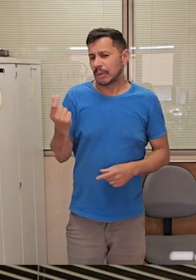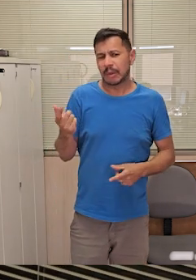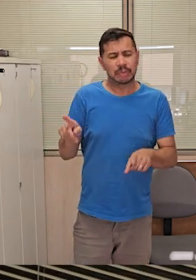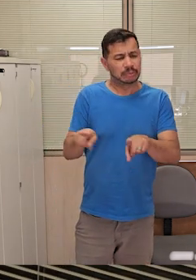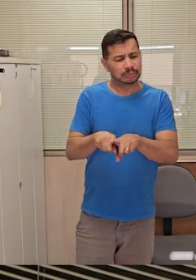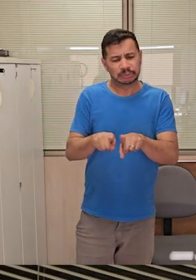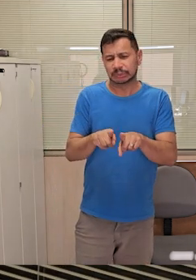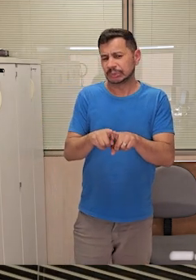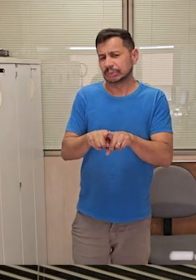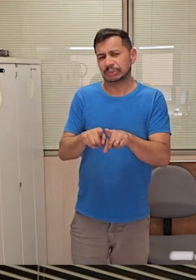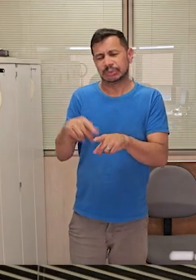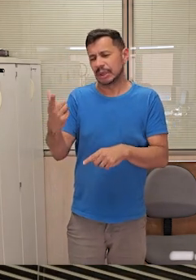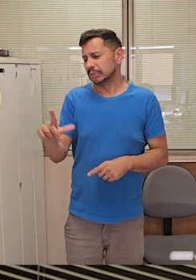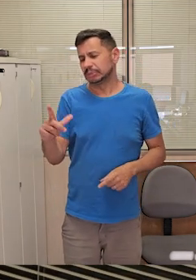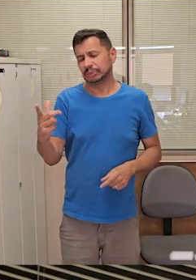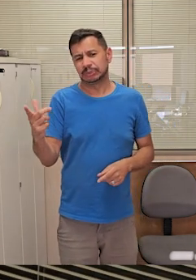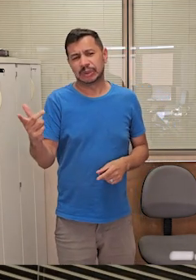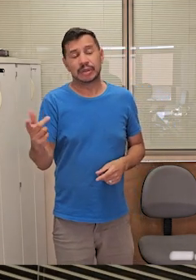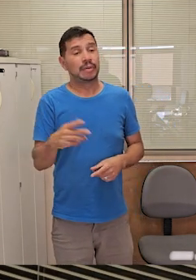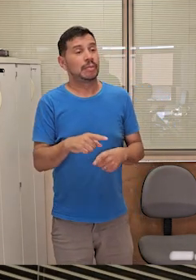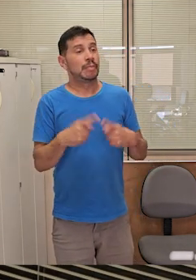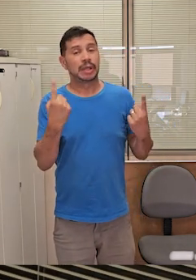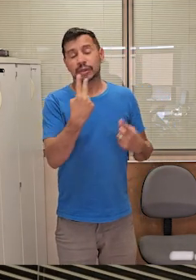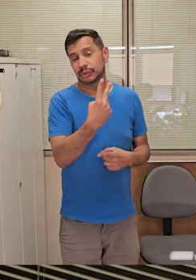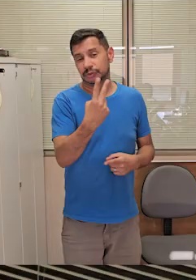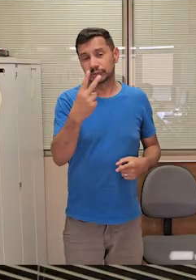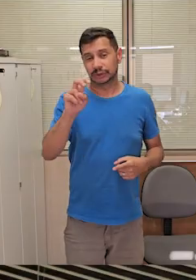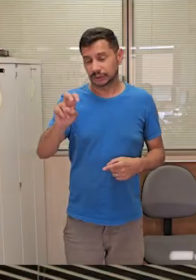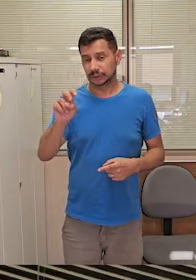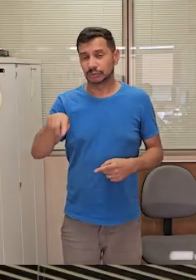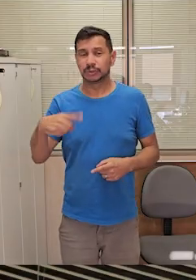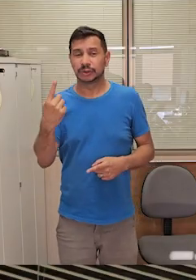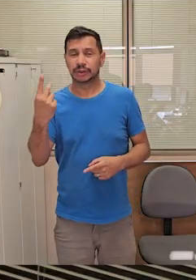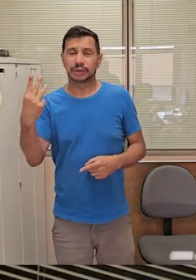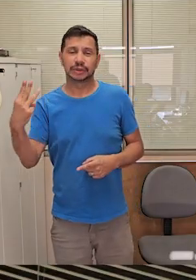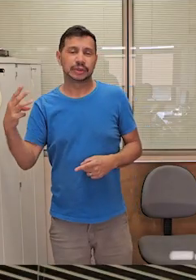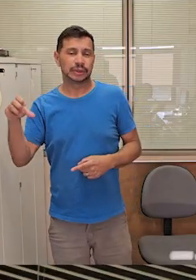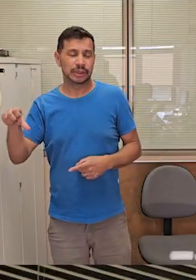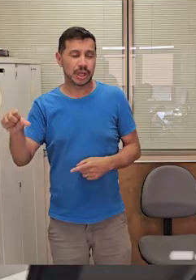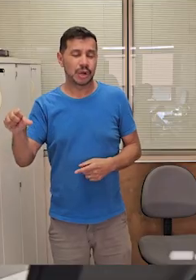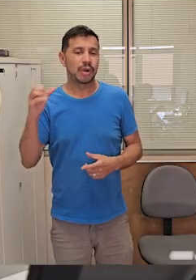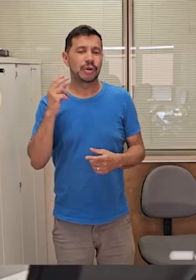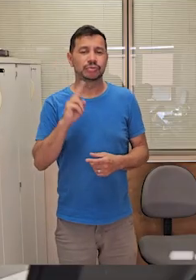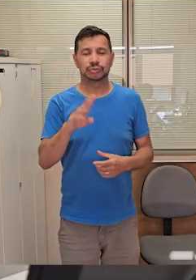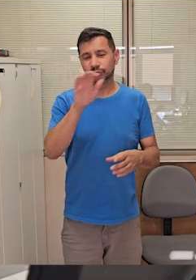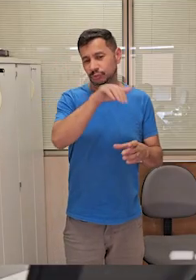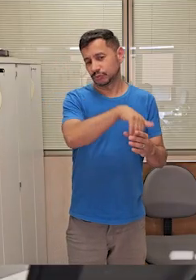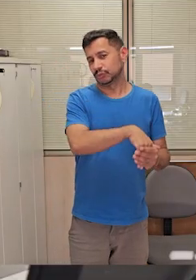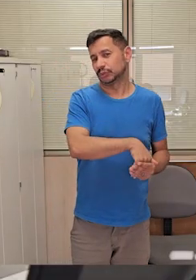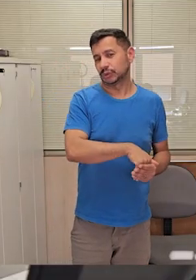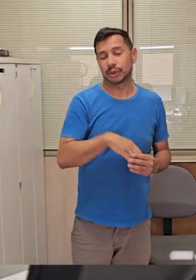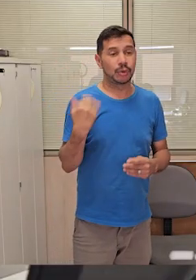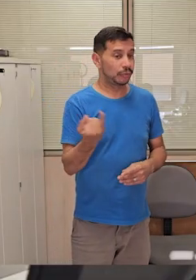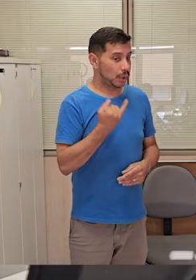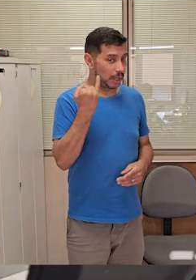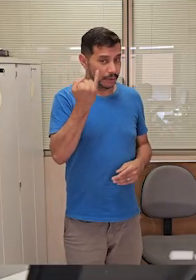condições financeiras para tocar uma campanha, e mesmo assim a gente teve 25.139 votos. O Rossi foi